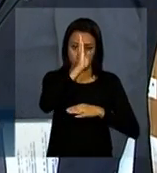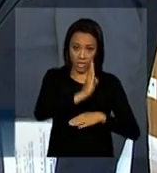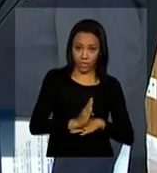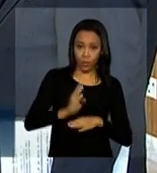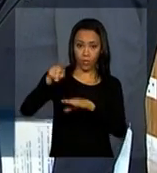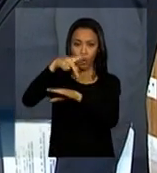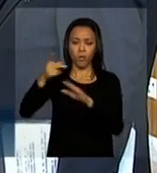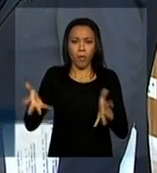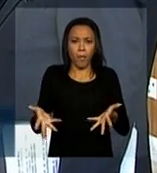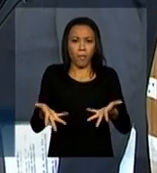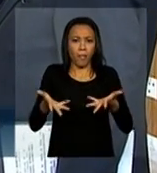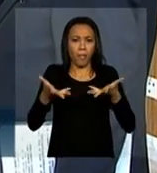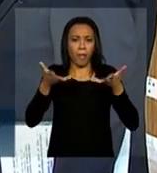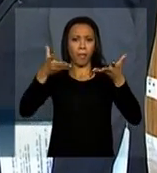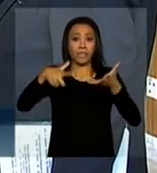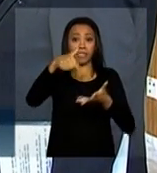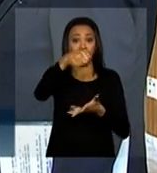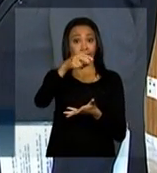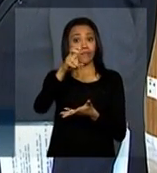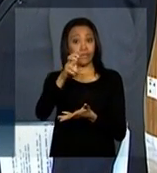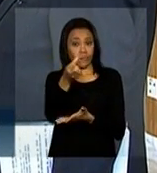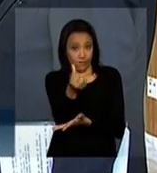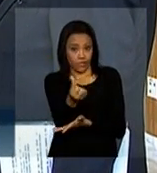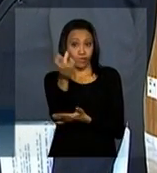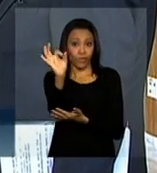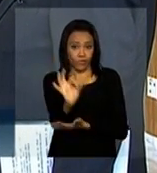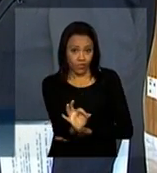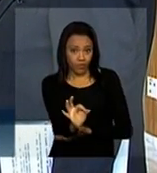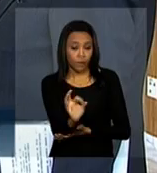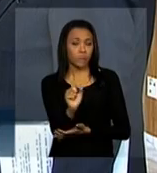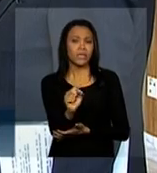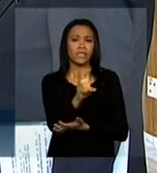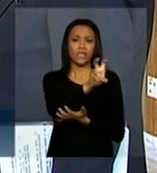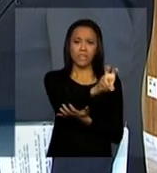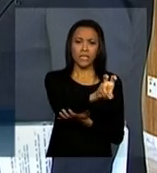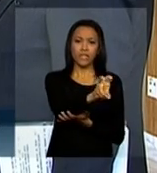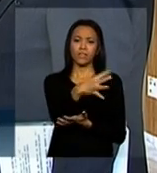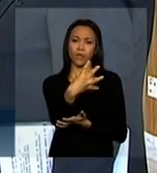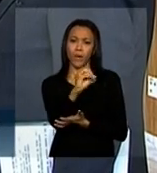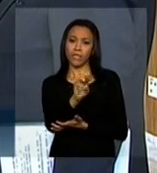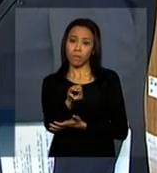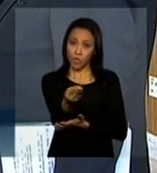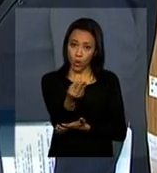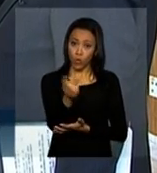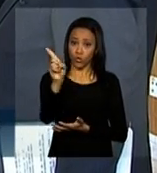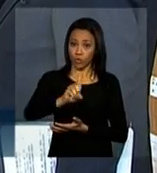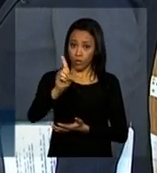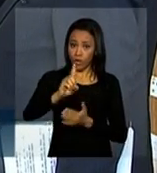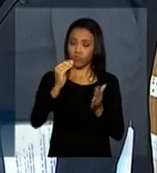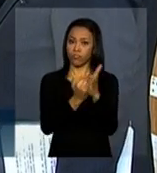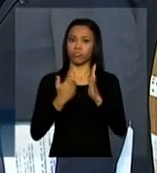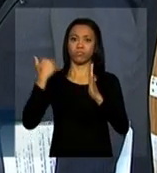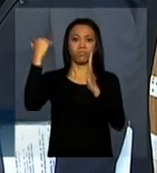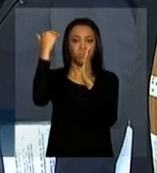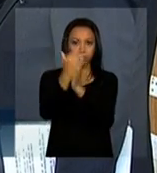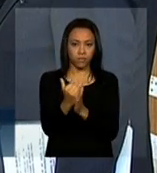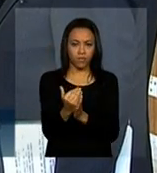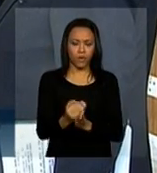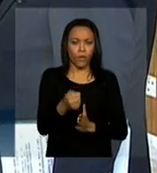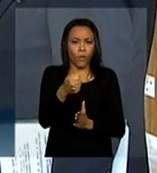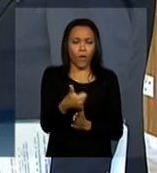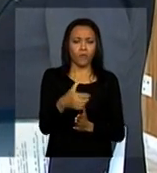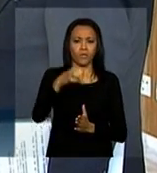cresceu aproximadamente 76%, passou de 540 milhões de dólares para